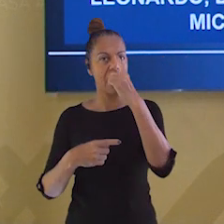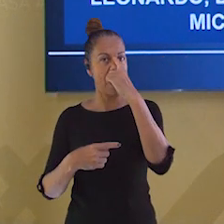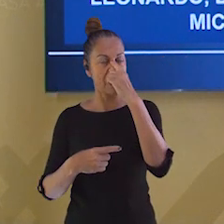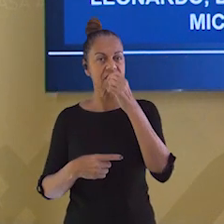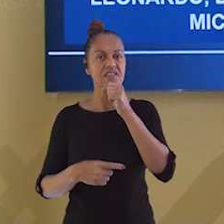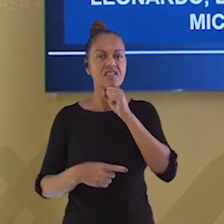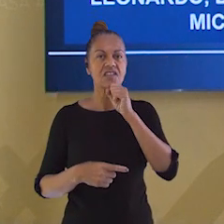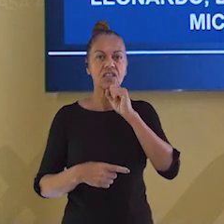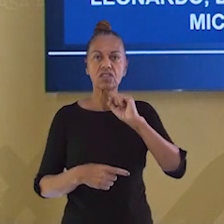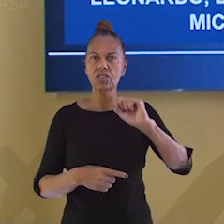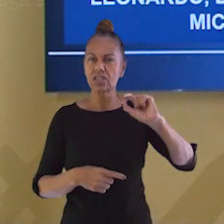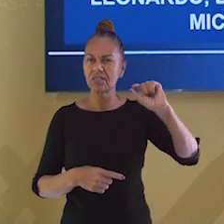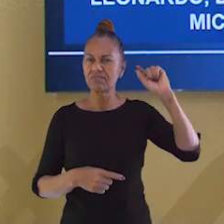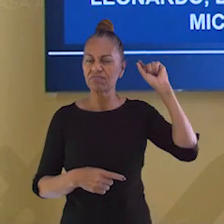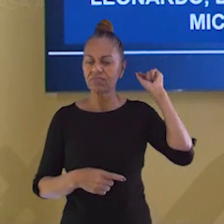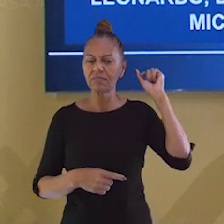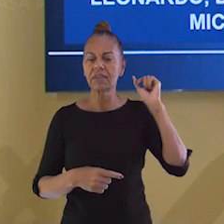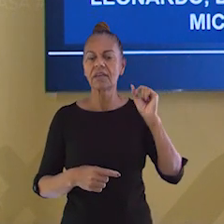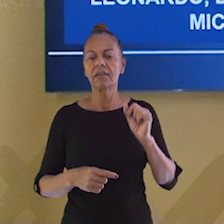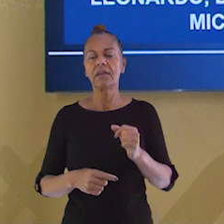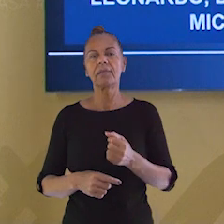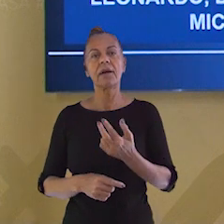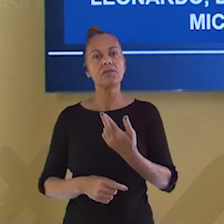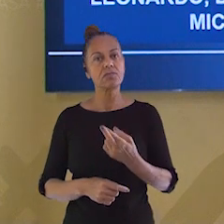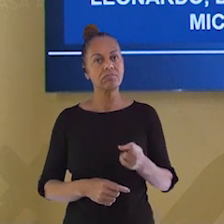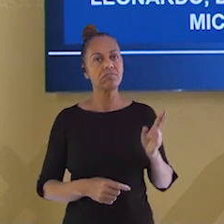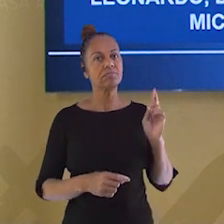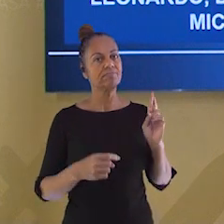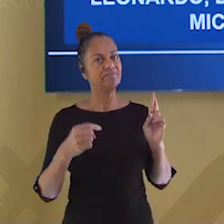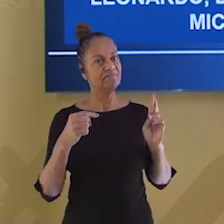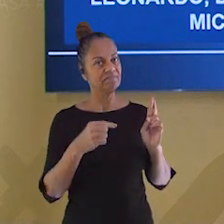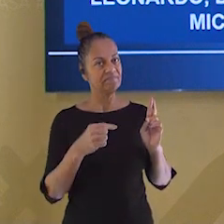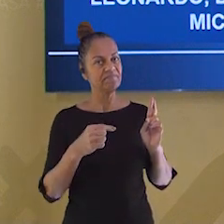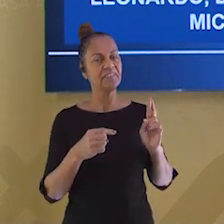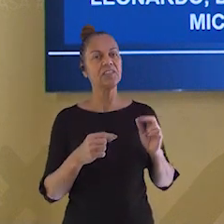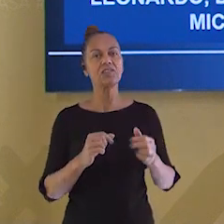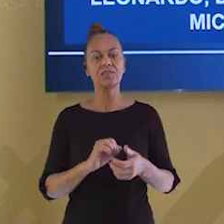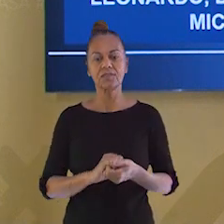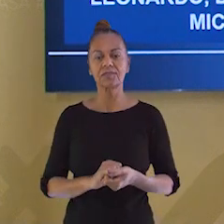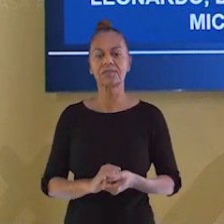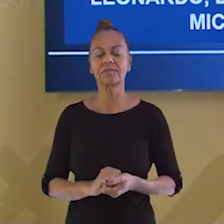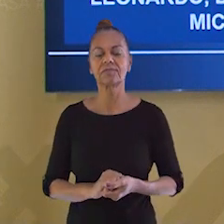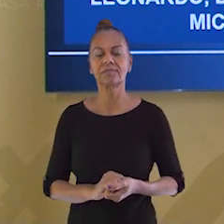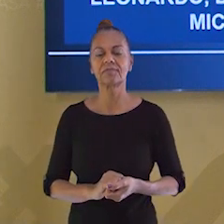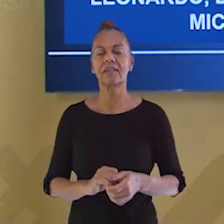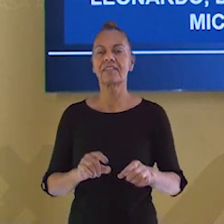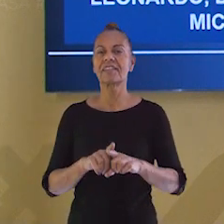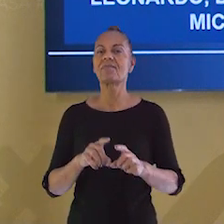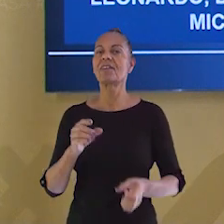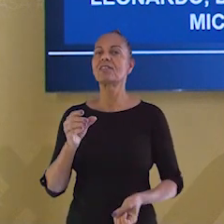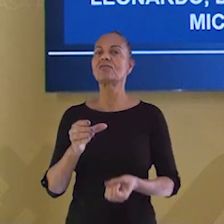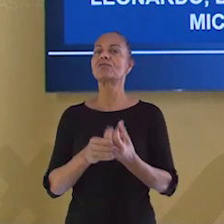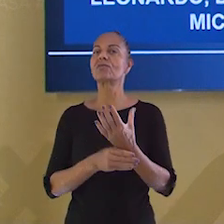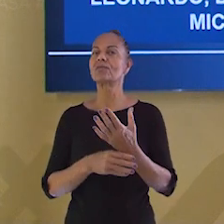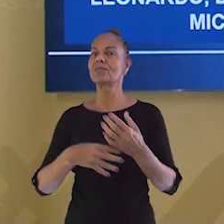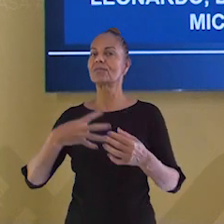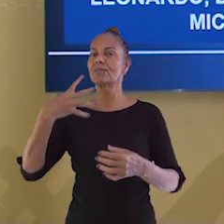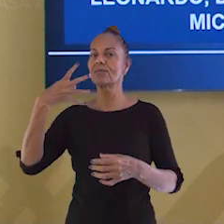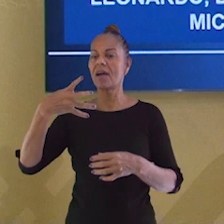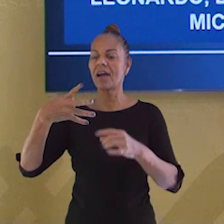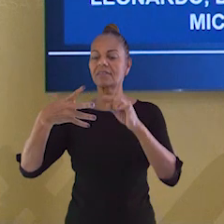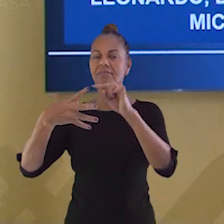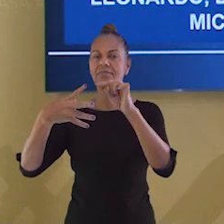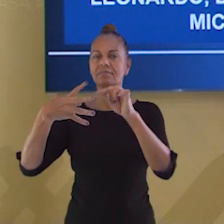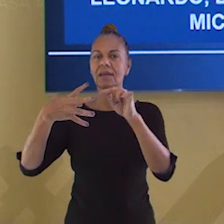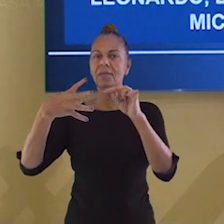da Grécia Antiga, sem esquecer o caráter religioso. Daí surgem as 4 tartarugas ninja, ou os